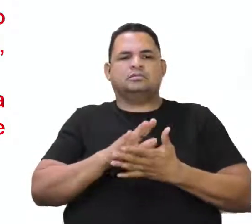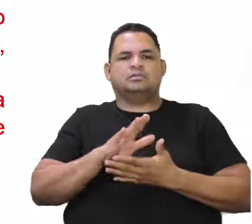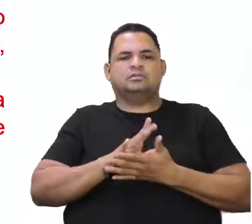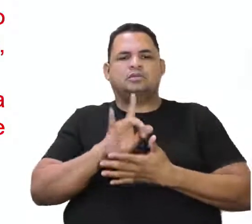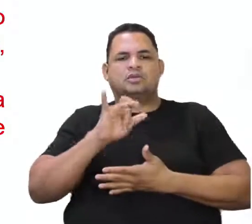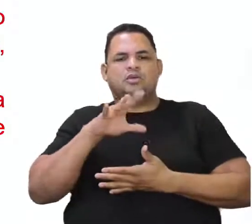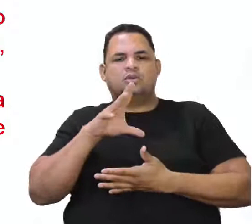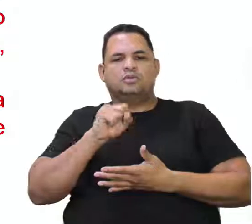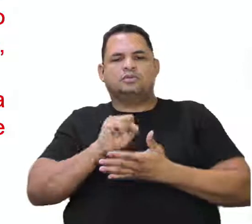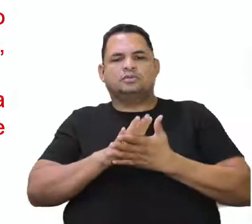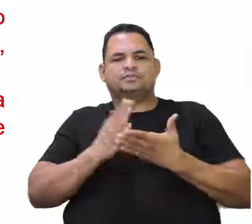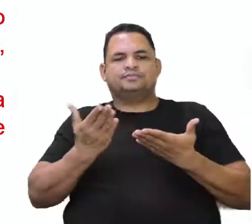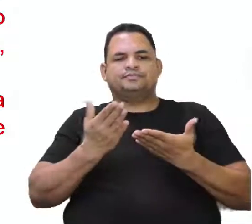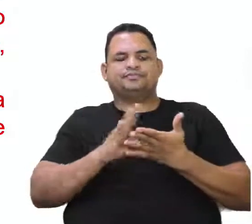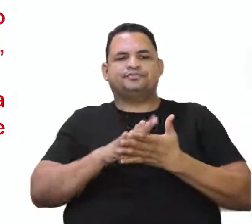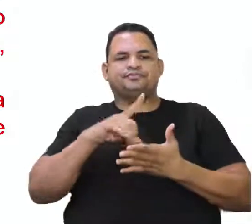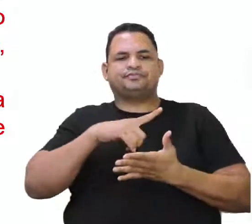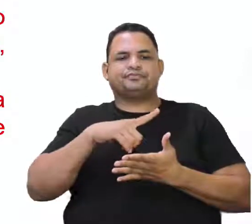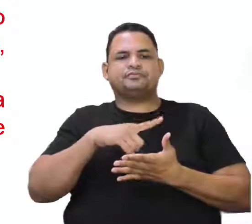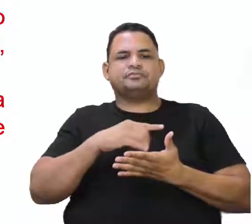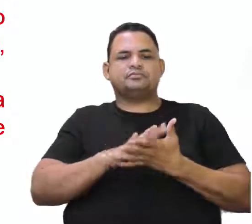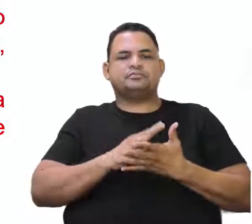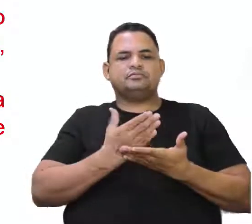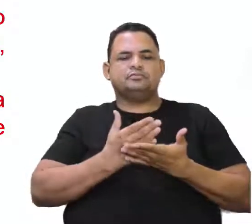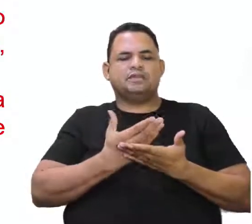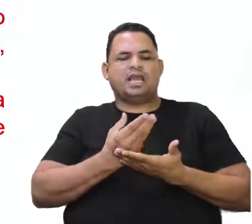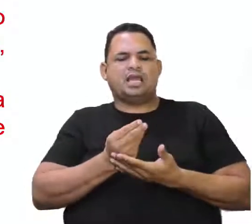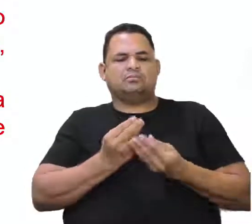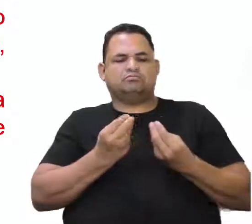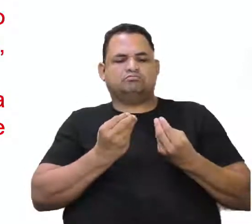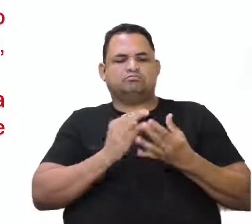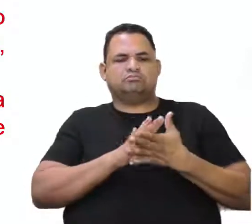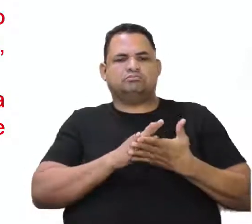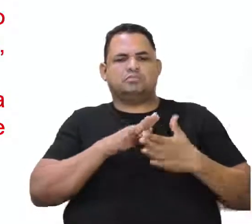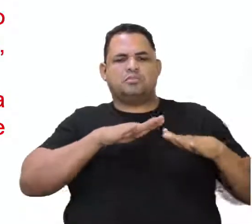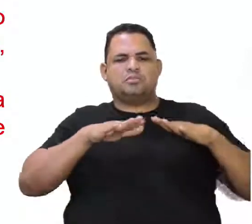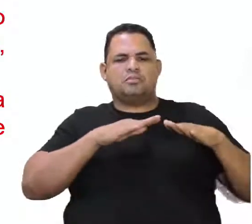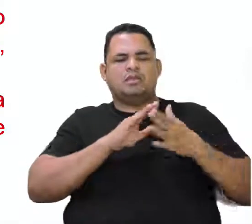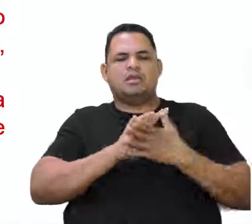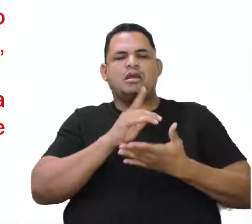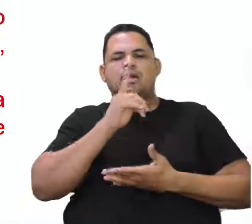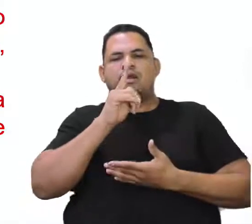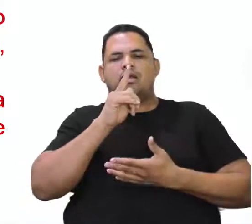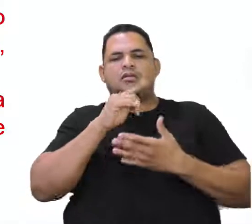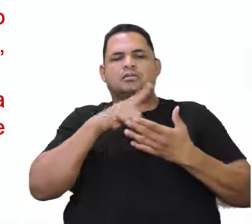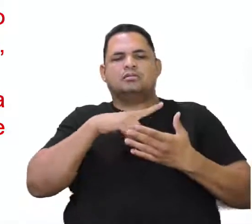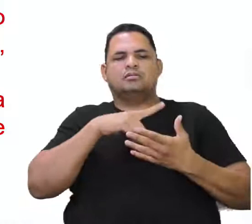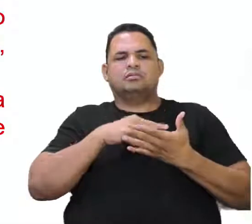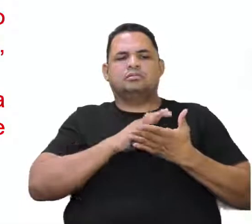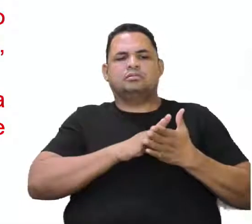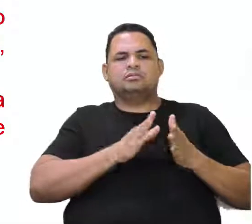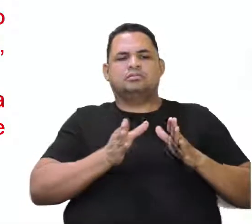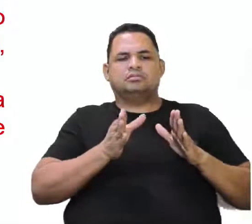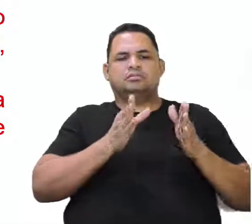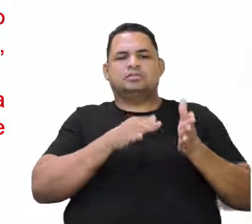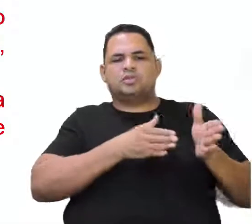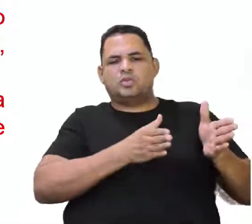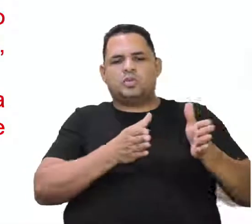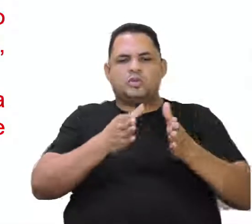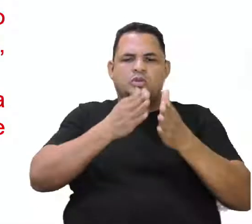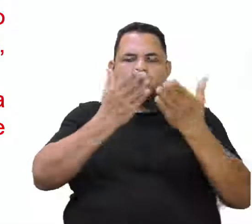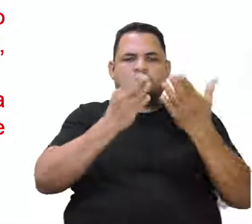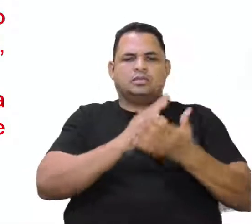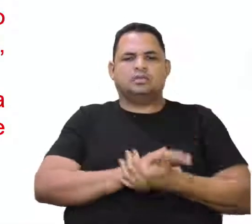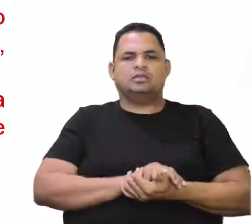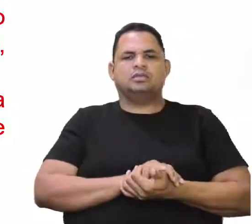ambientes lóticos são aqueles que têm muito movimento de água, fluxo de água. Aí a gente tem os riachos, os córregos, tá